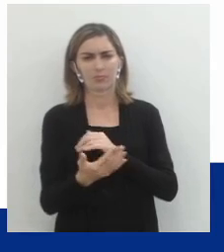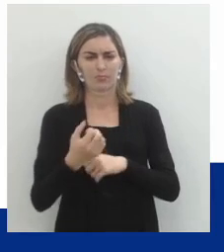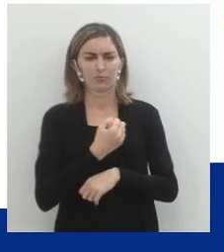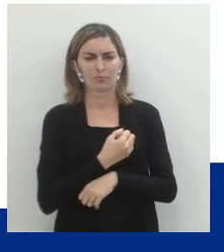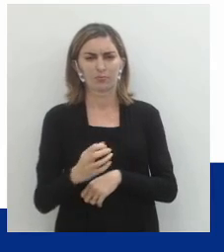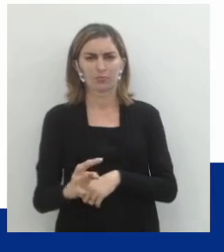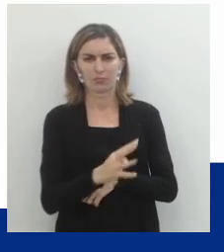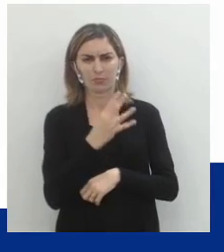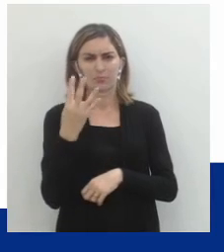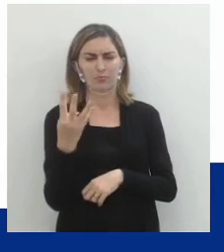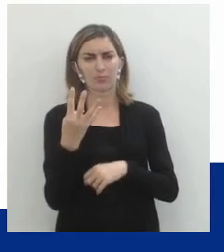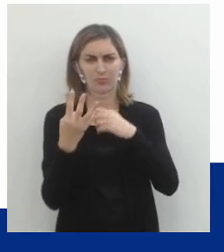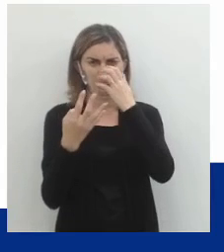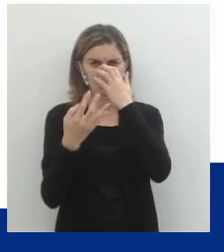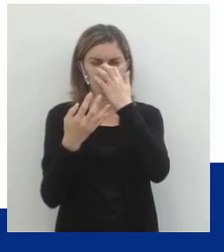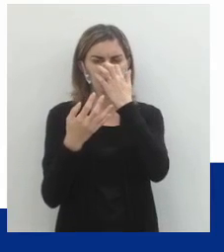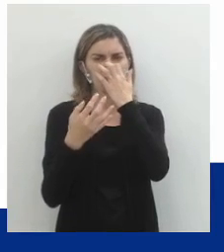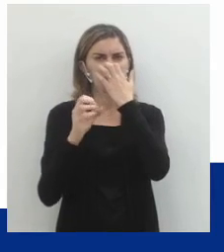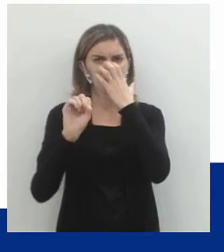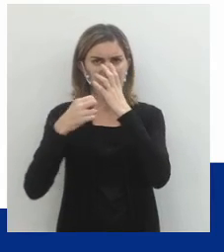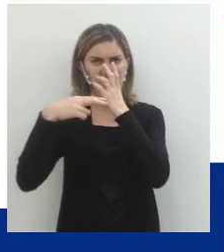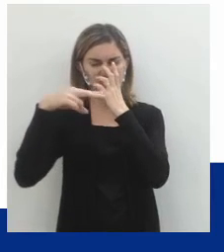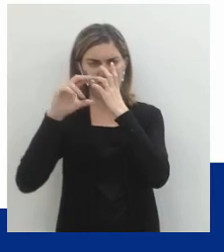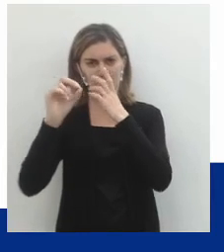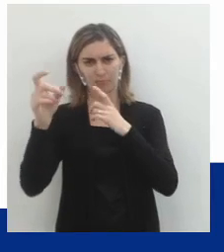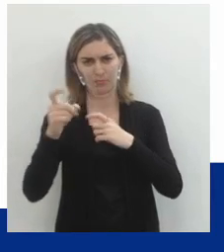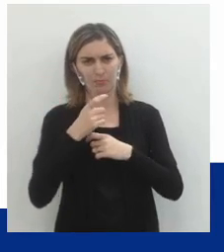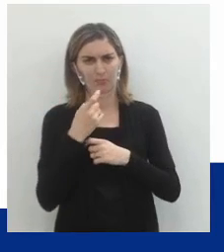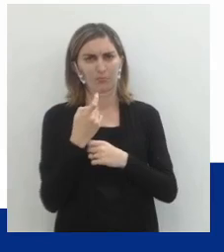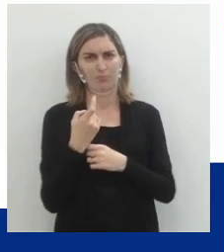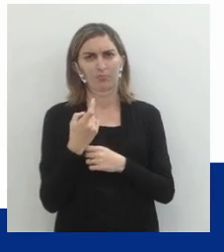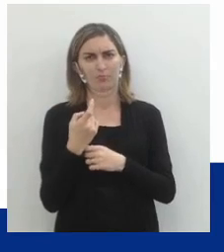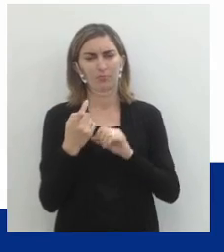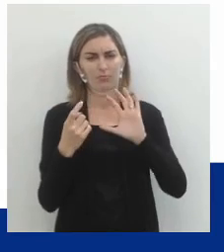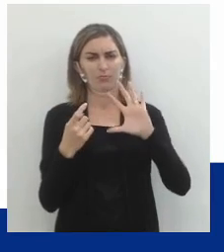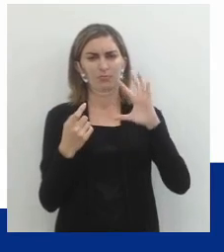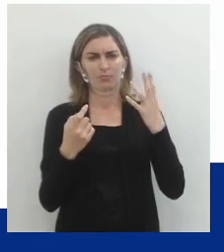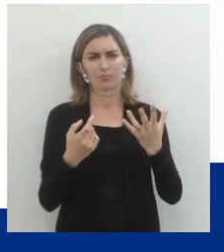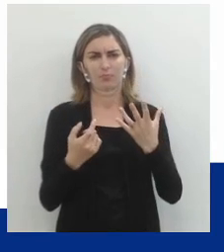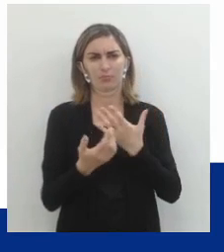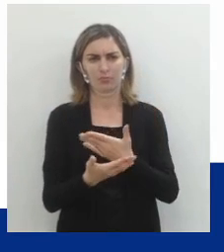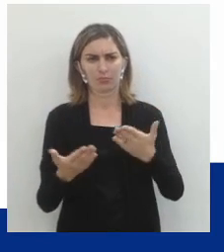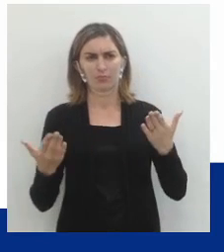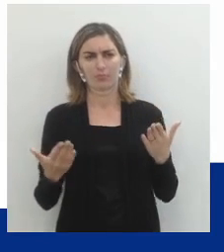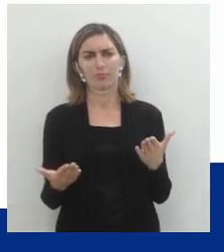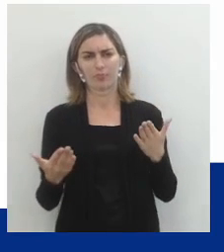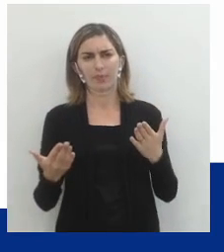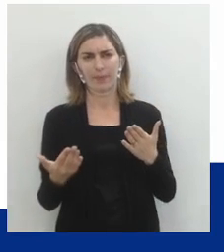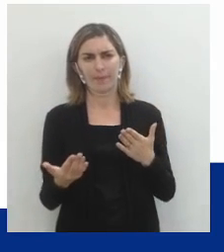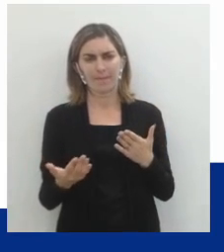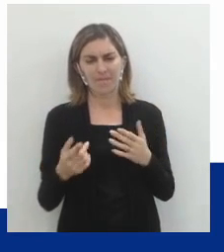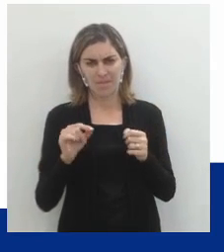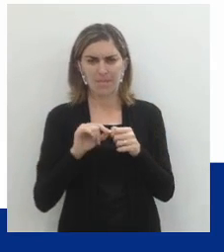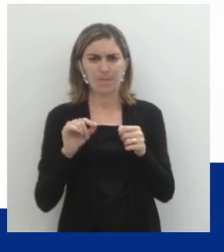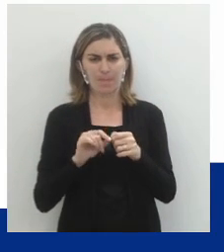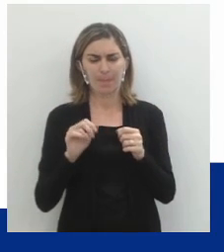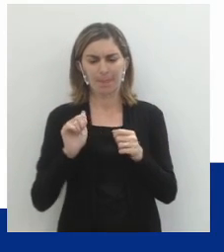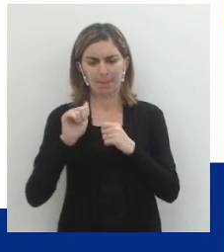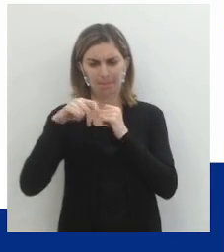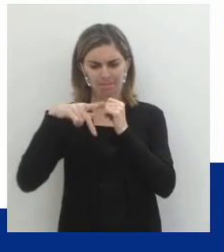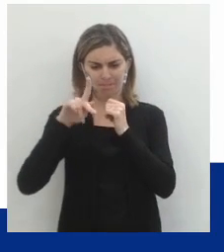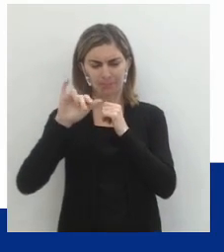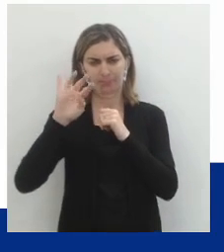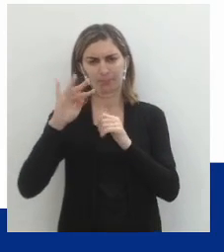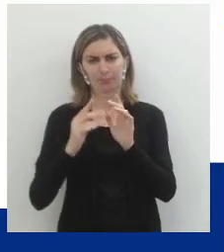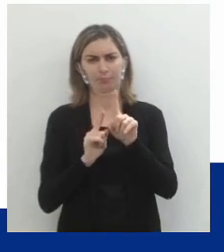4 na frente aí do seno de x, o que iria acontecer? Muito bem, Robertão está dizendo ali, ó, vai fazer com que a amplitude